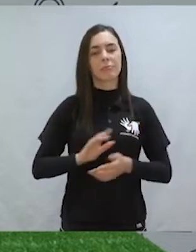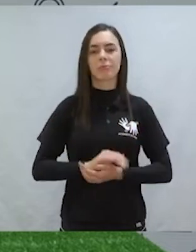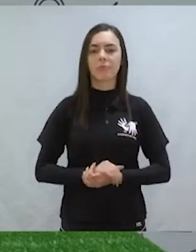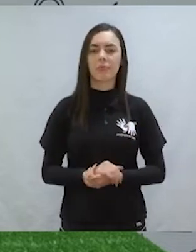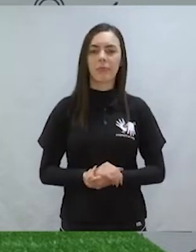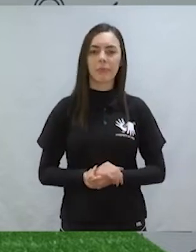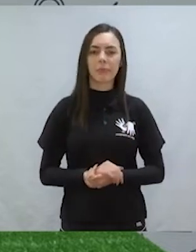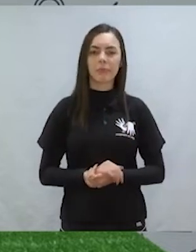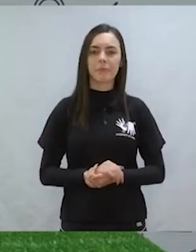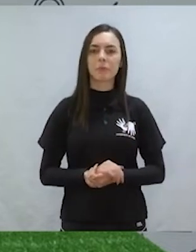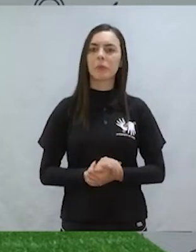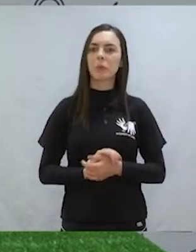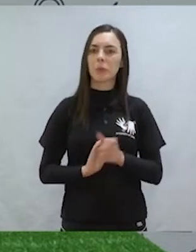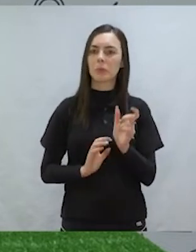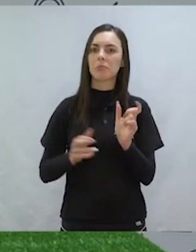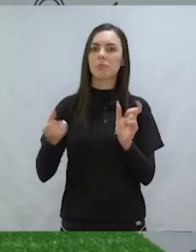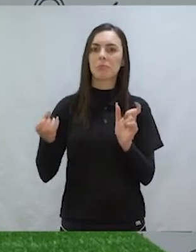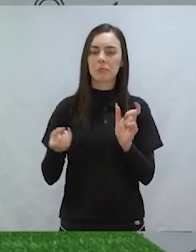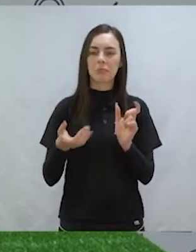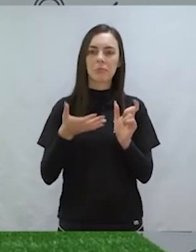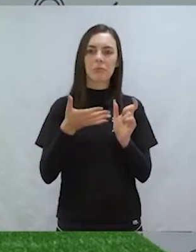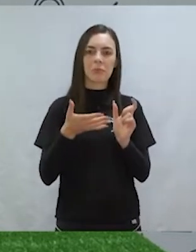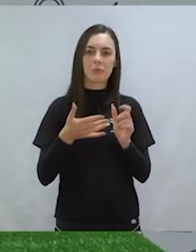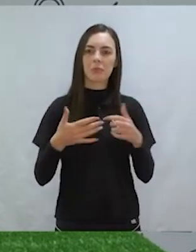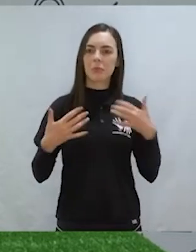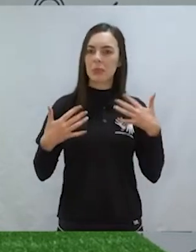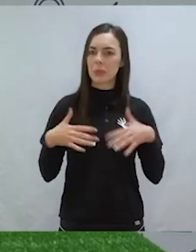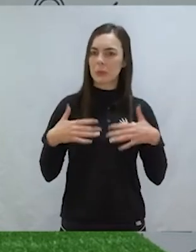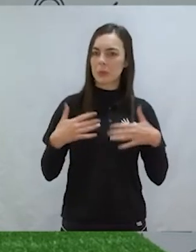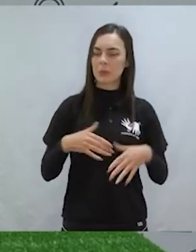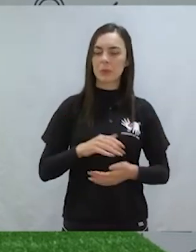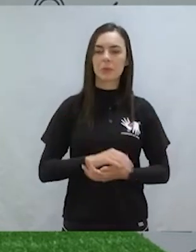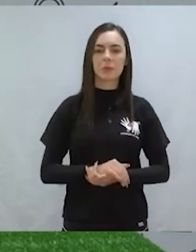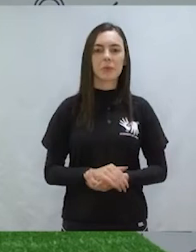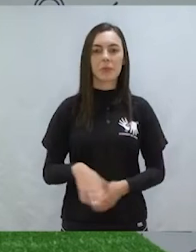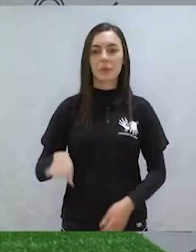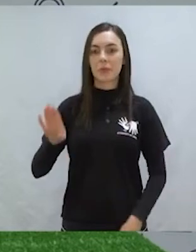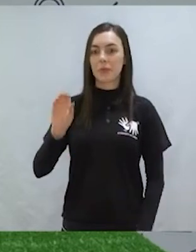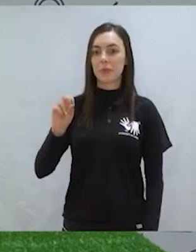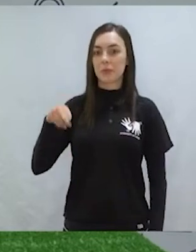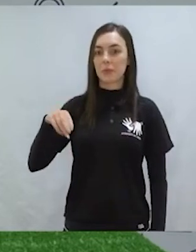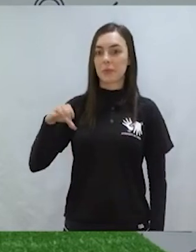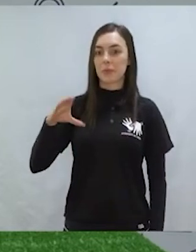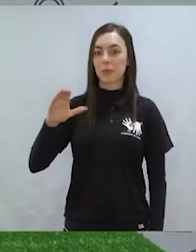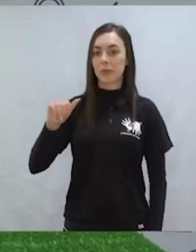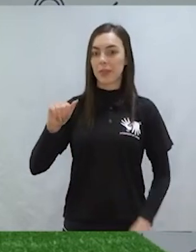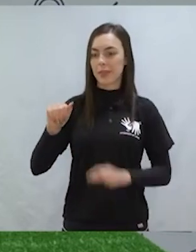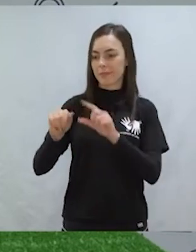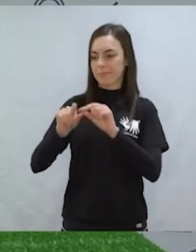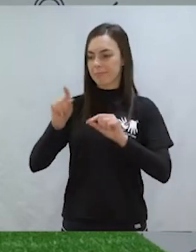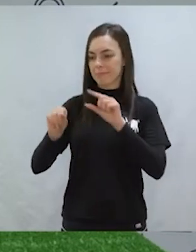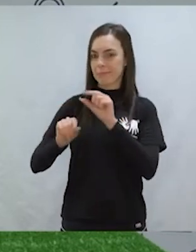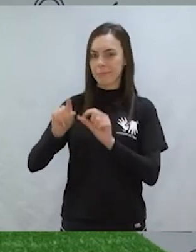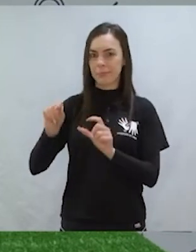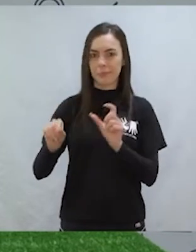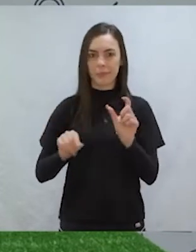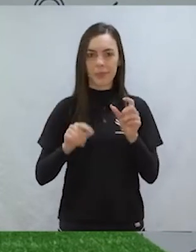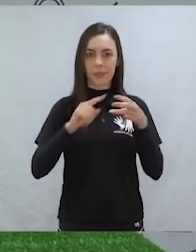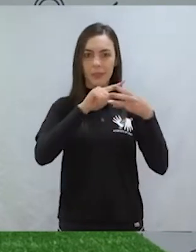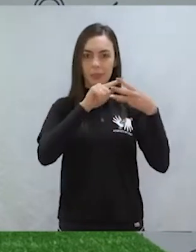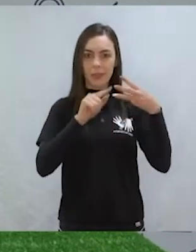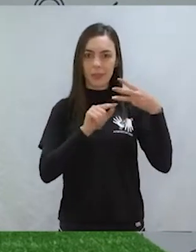canos. Então, mais uma palavra saiu da palavra boneca. Formaram-se quantas? Mais